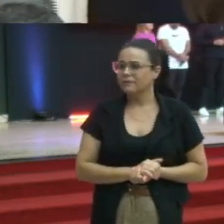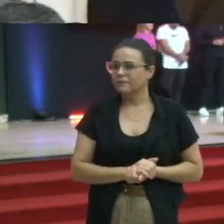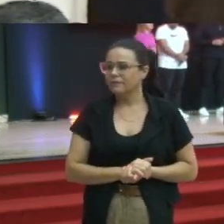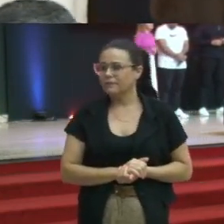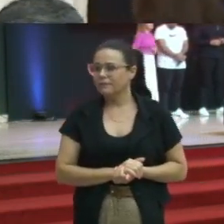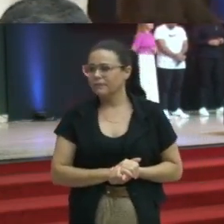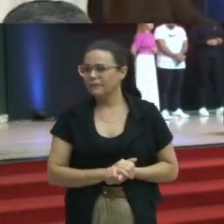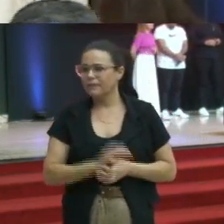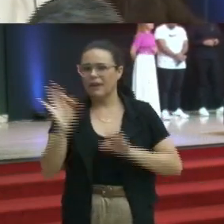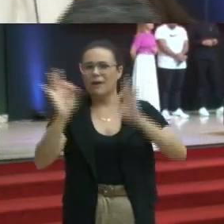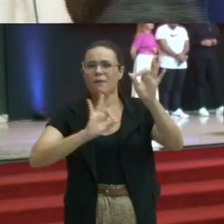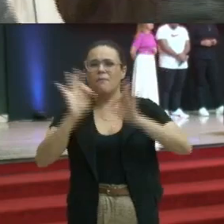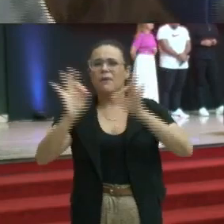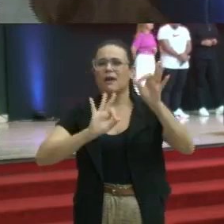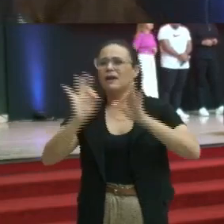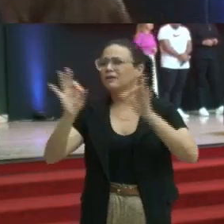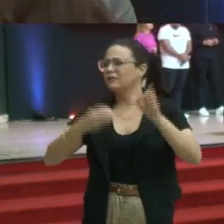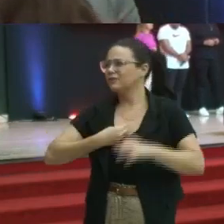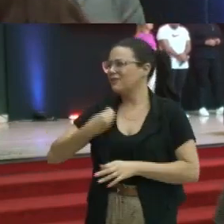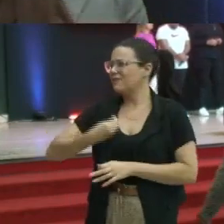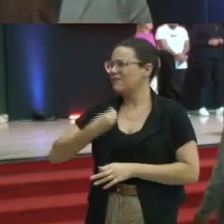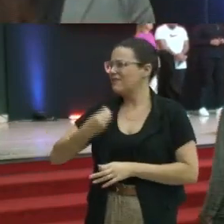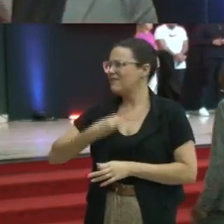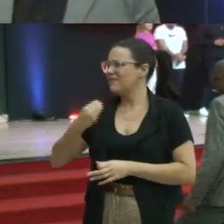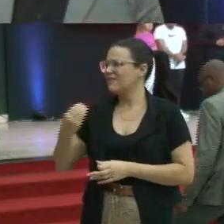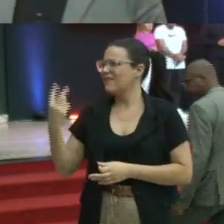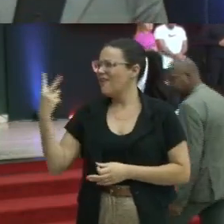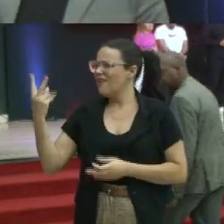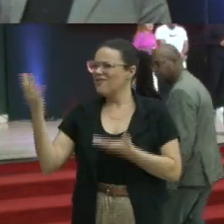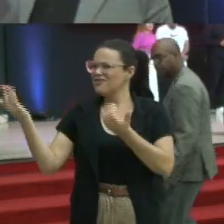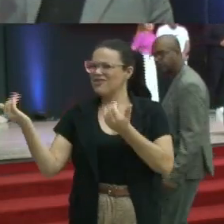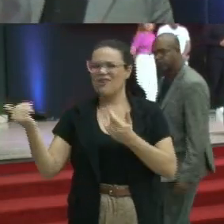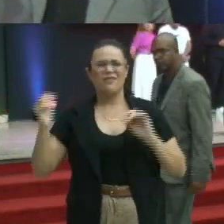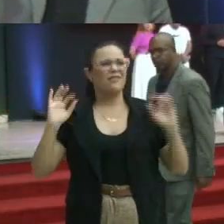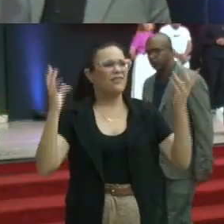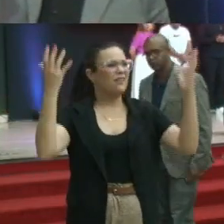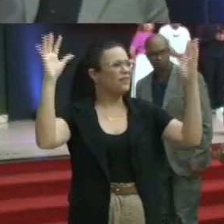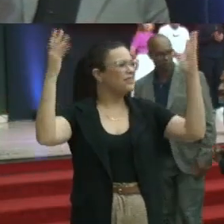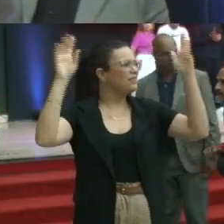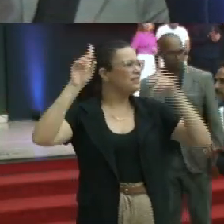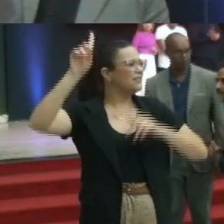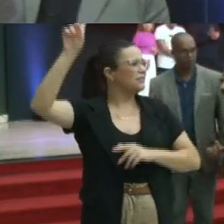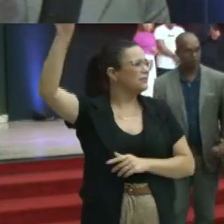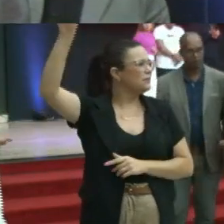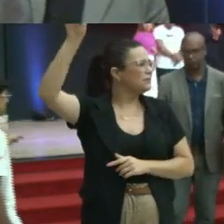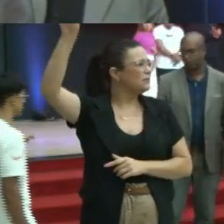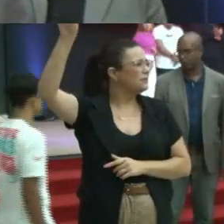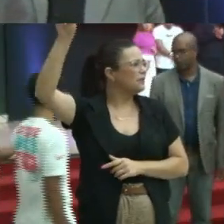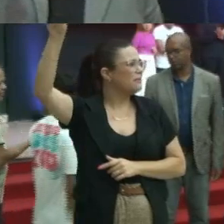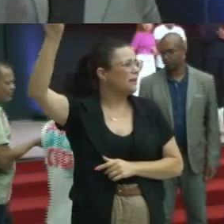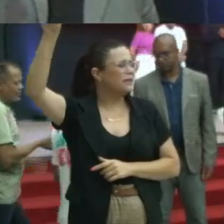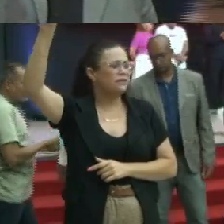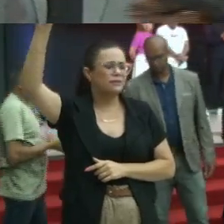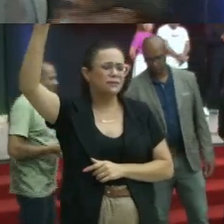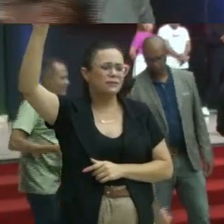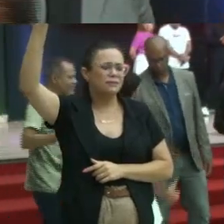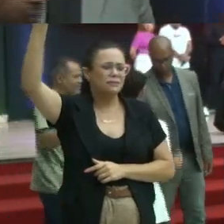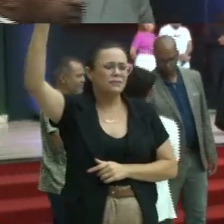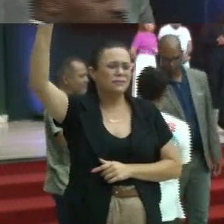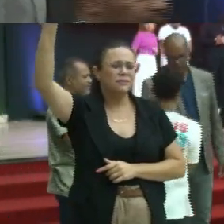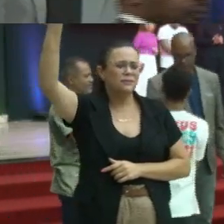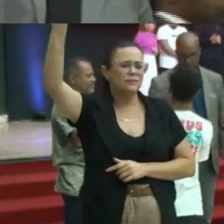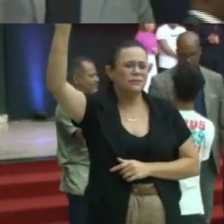plano na sua vida. Dois jovens para Jesus hoje. Dois jovens para Jesus hoje.